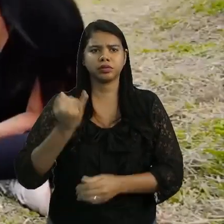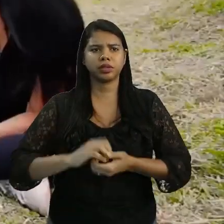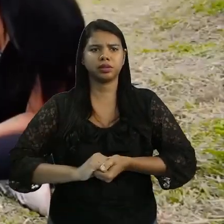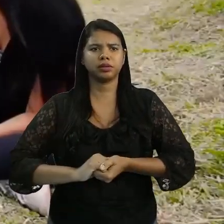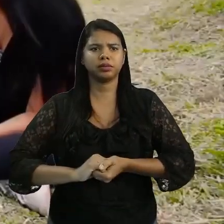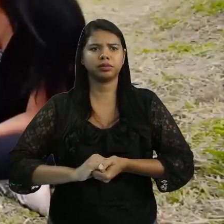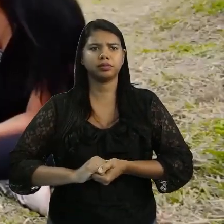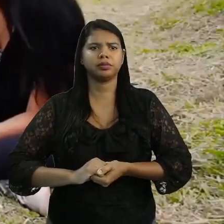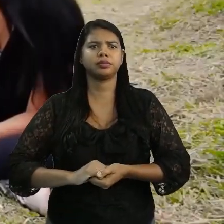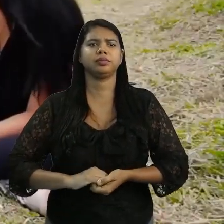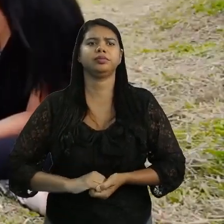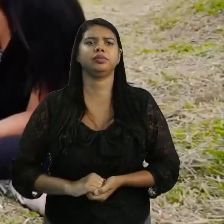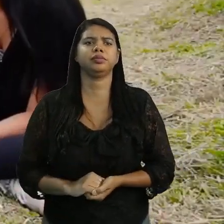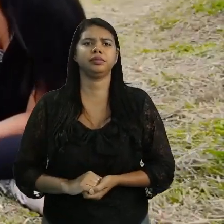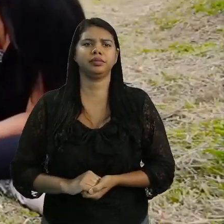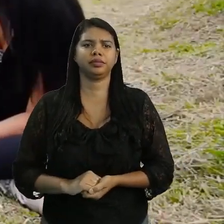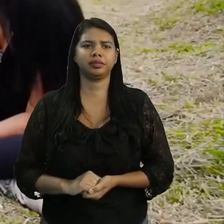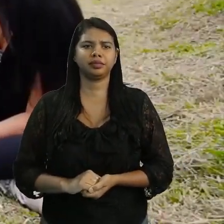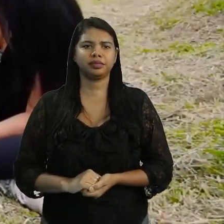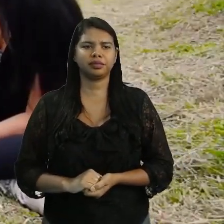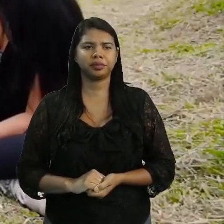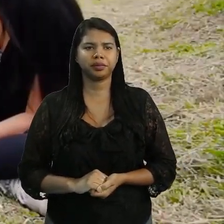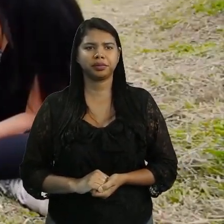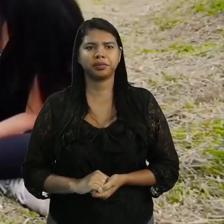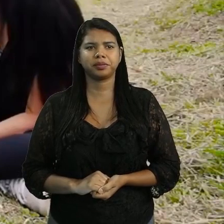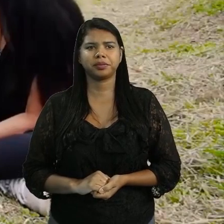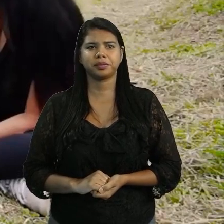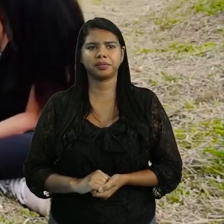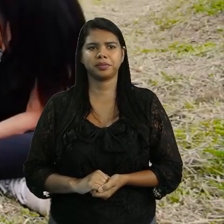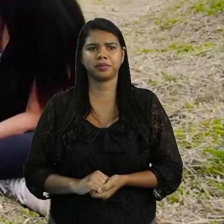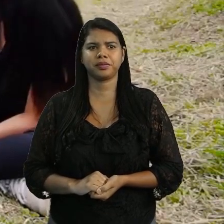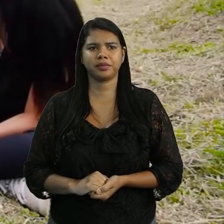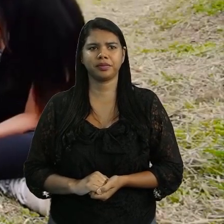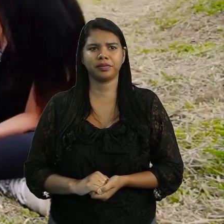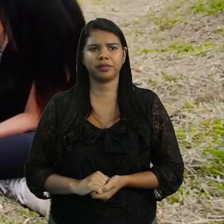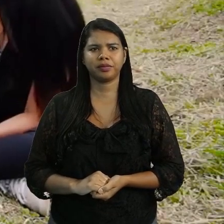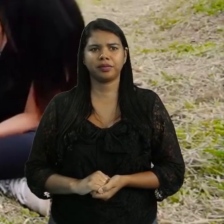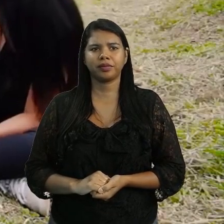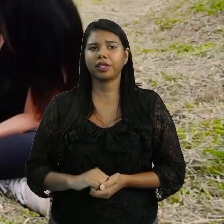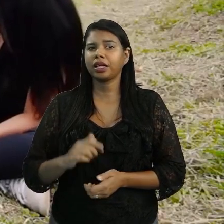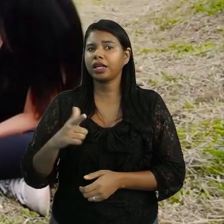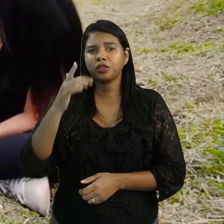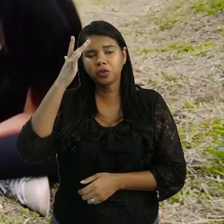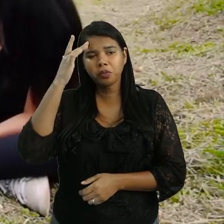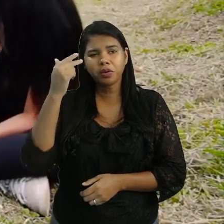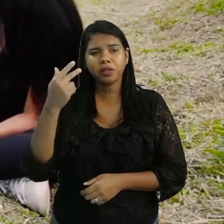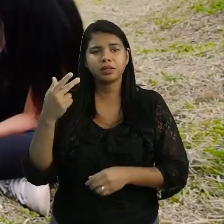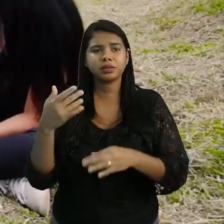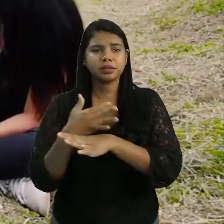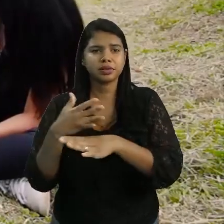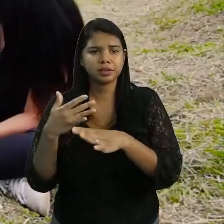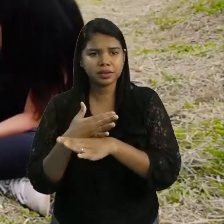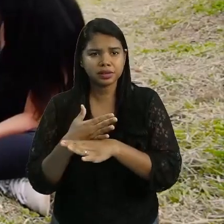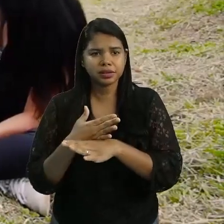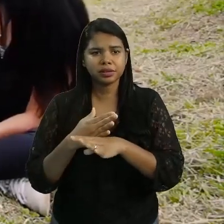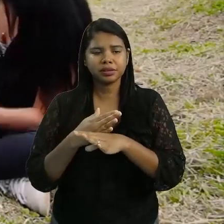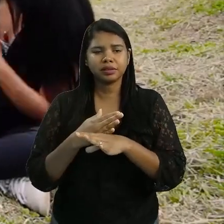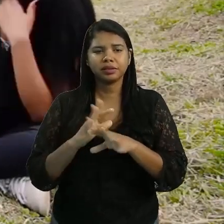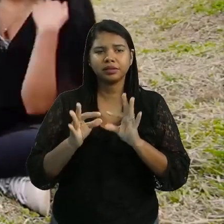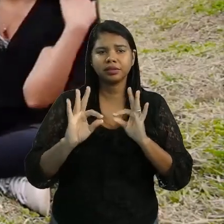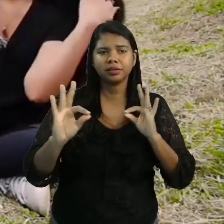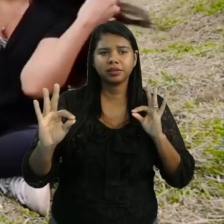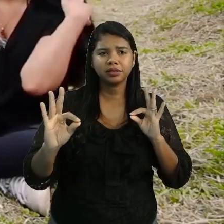lixo orgânico a gente também sempre tem são lixos separados, né? Onde a gente deposita o plástico e o lixo orgânico tanto na cozinha quanto na nossa alimentação